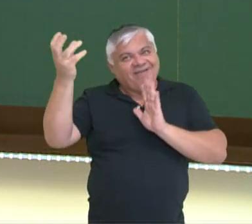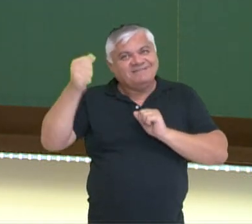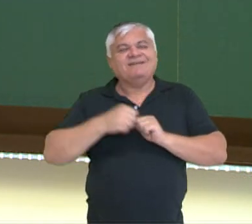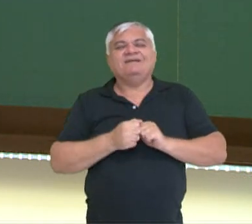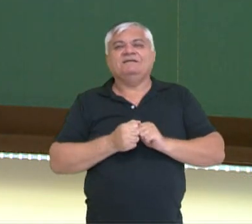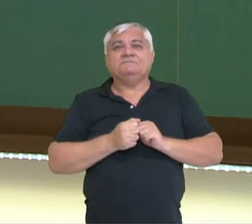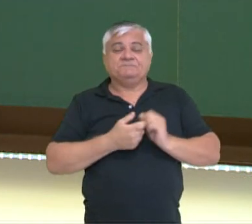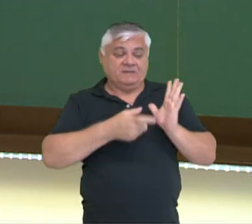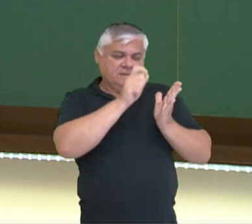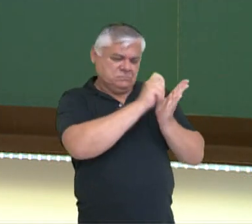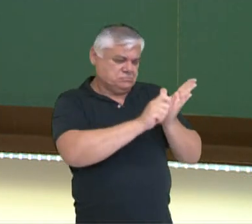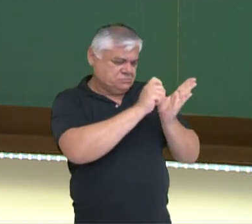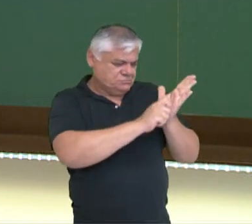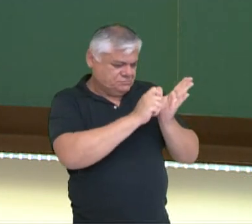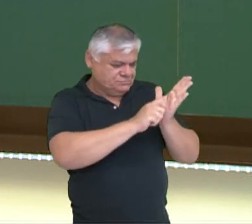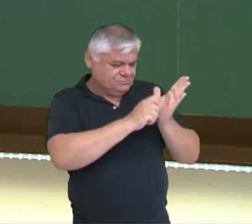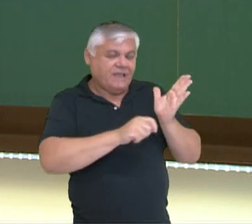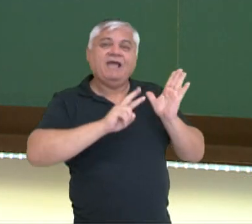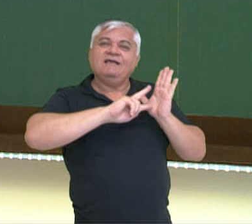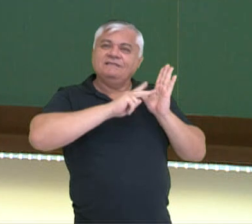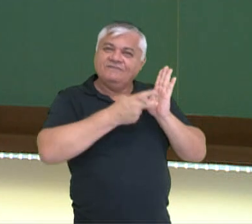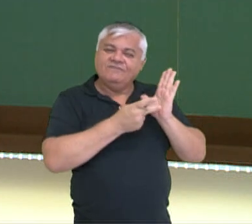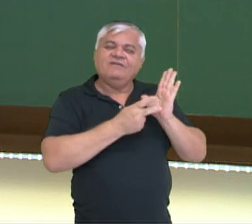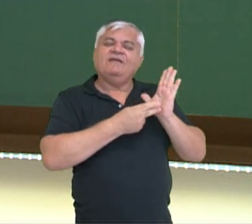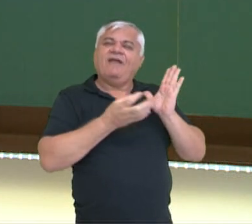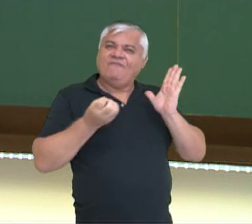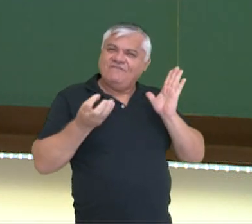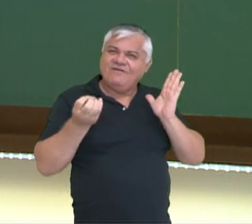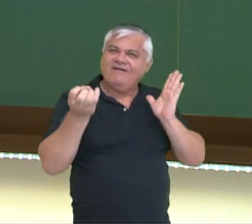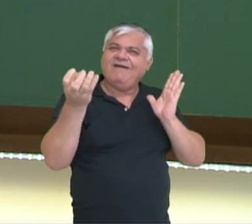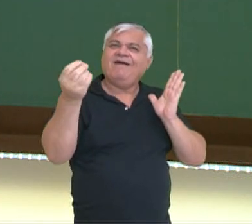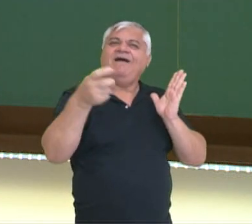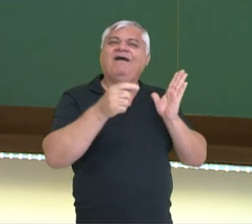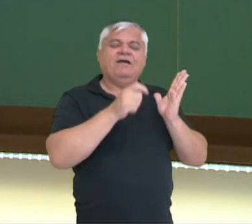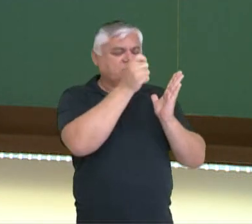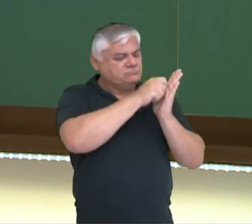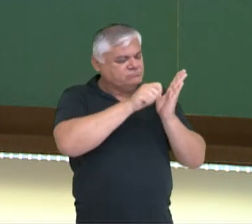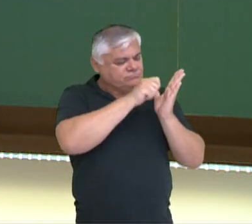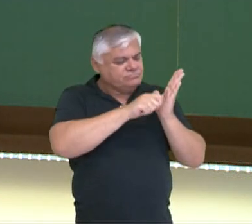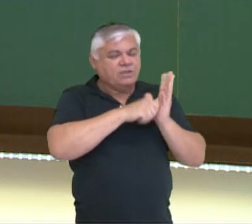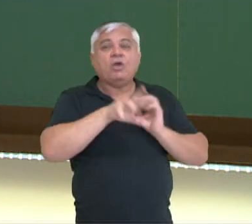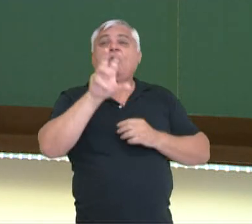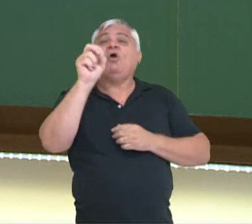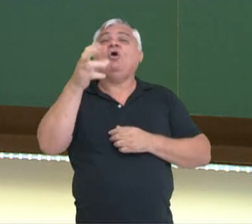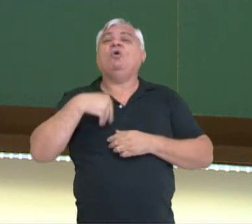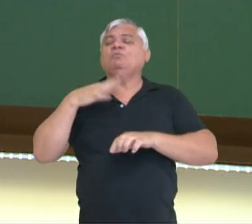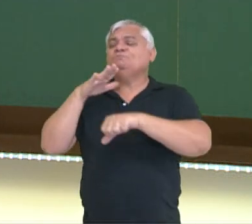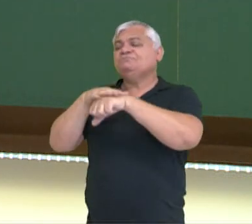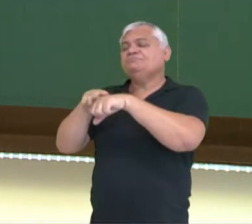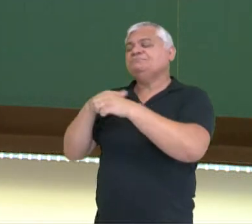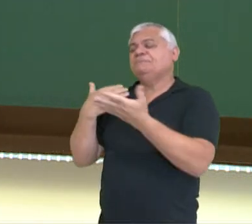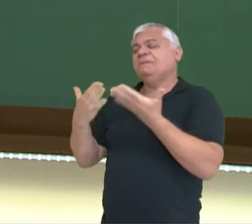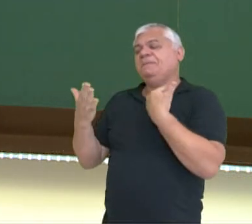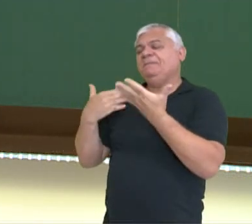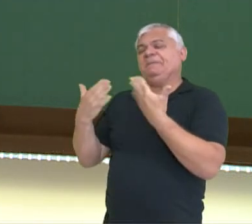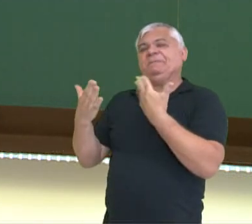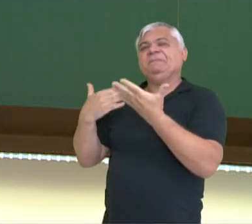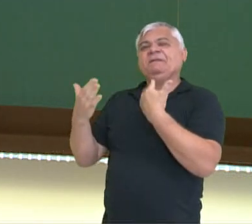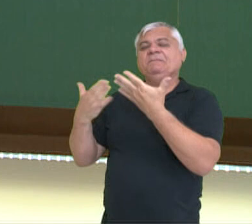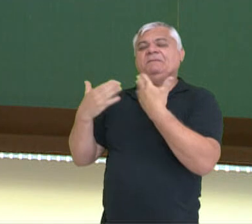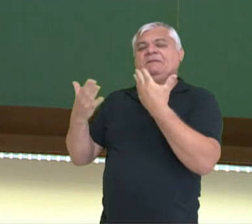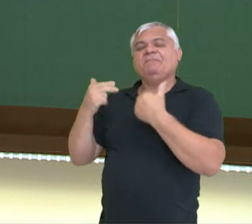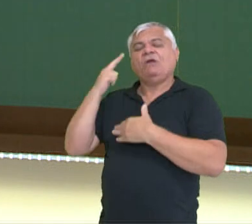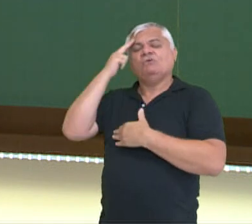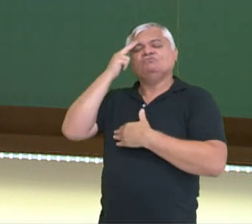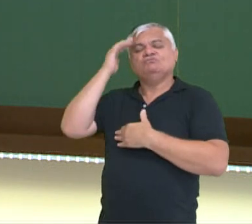escrevendo algo que você gosta muito, viajar conversando com alguém que você confia, sonhando,